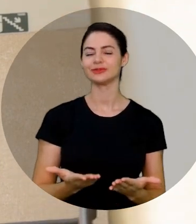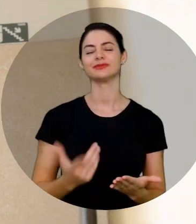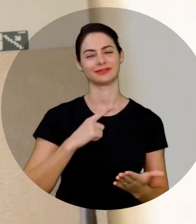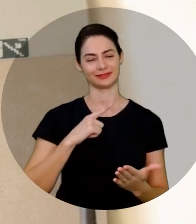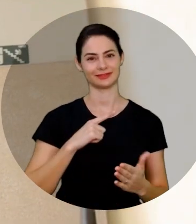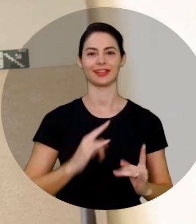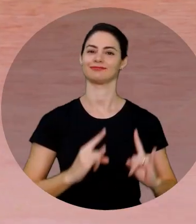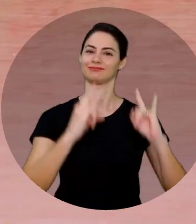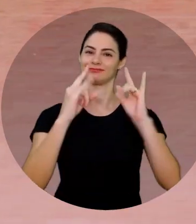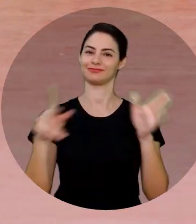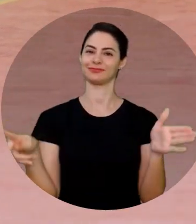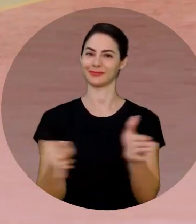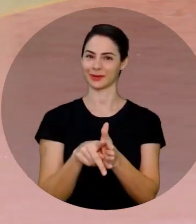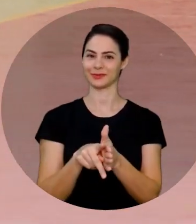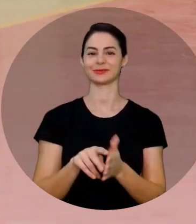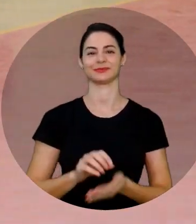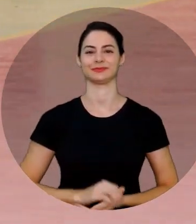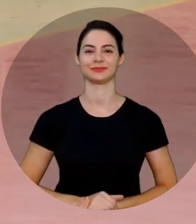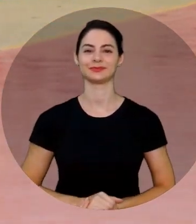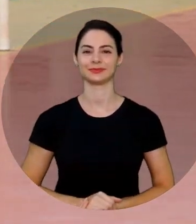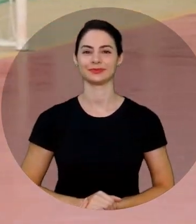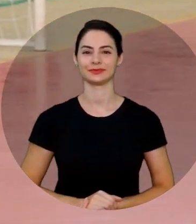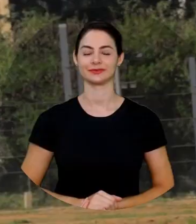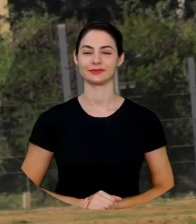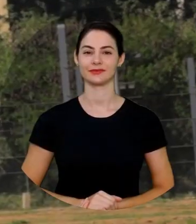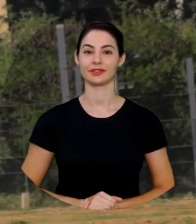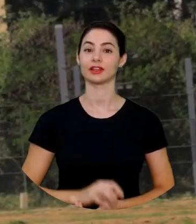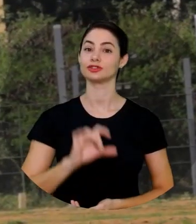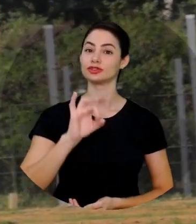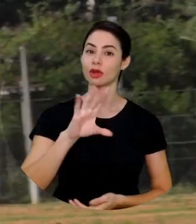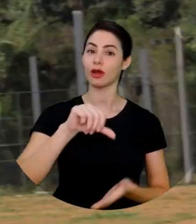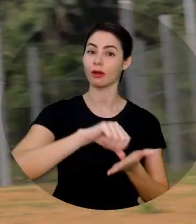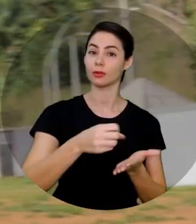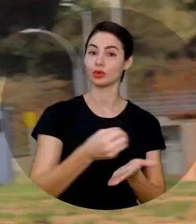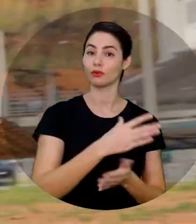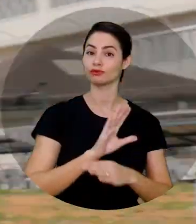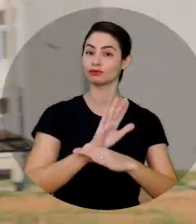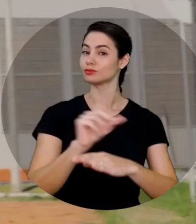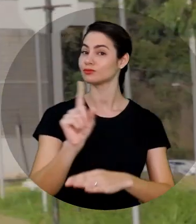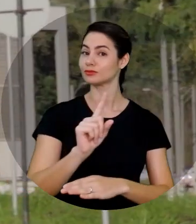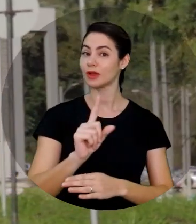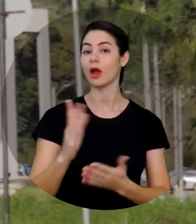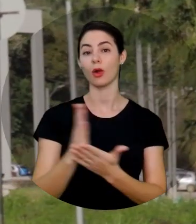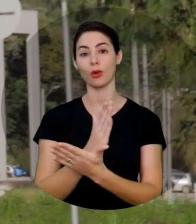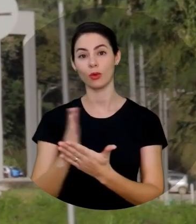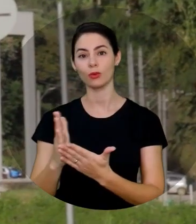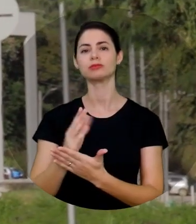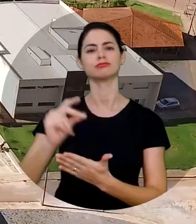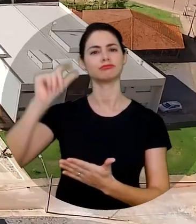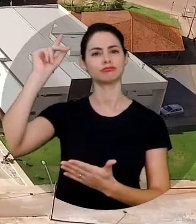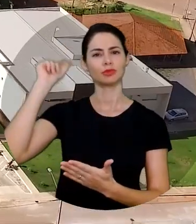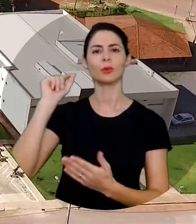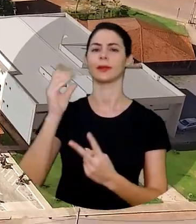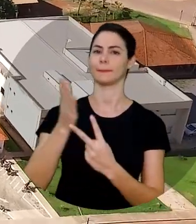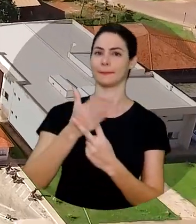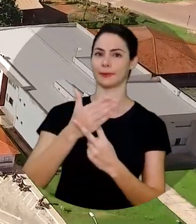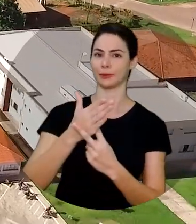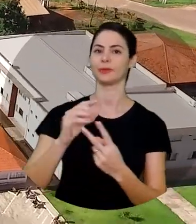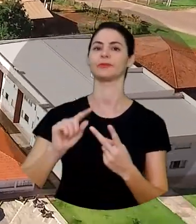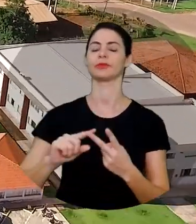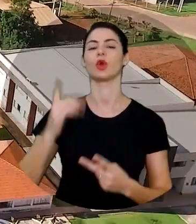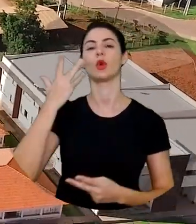provisórias e hoje estão funcionando em suas próprias sedes. Mas não foi só novos campos que se beneficiaram. Unidades